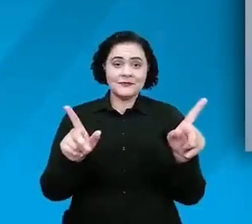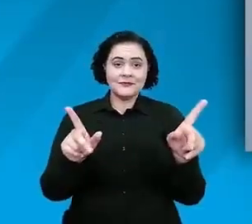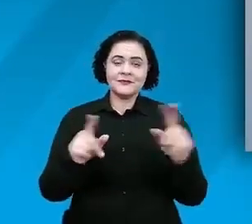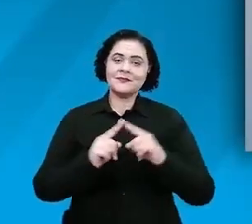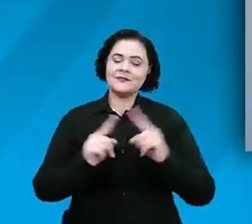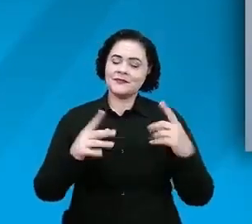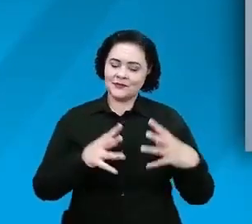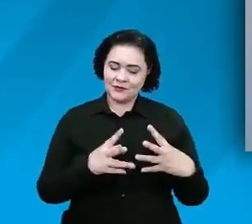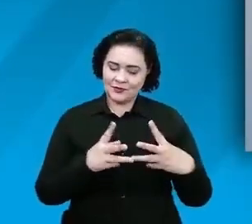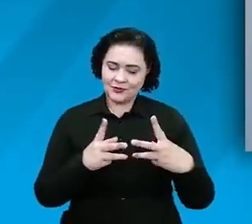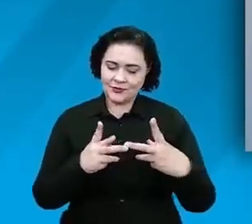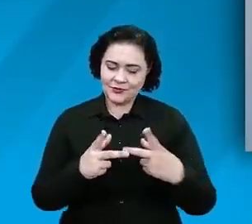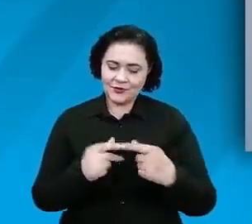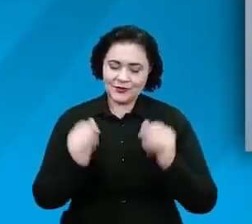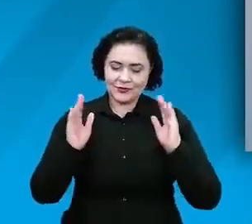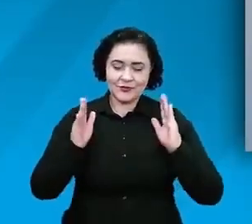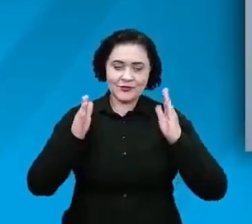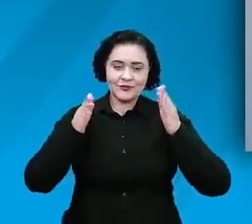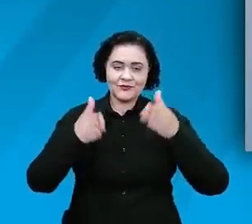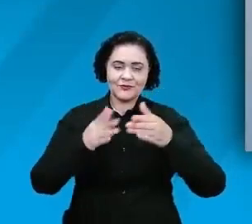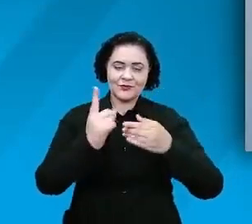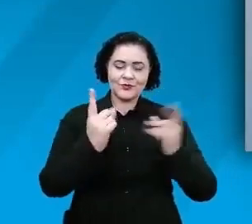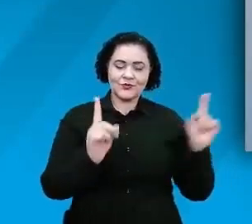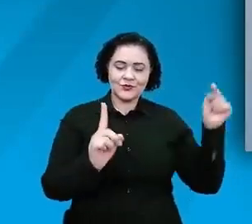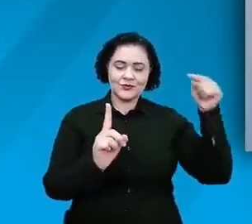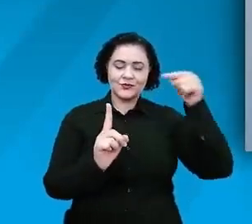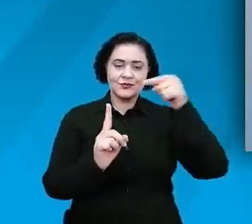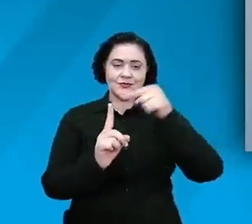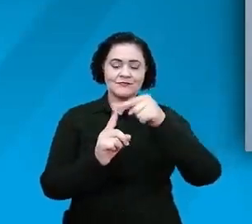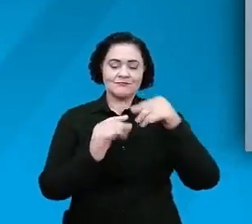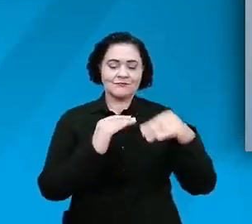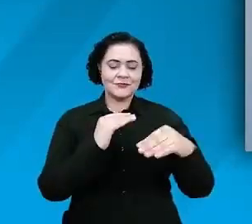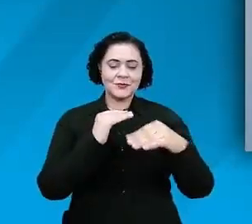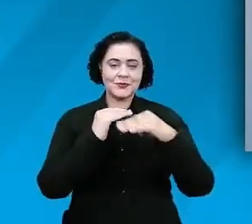diferentes, mas todas apontando para um destino